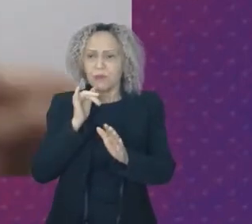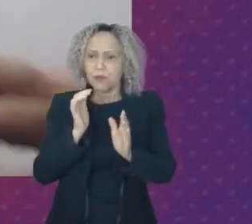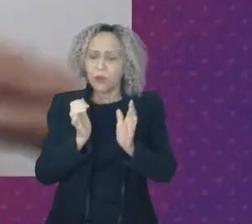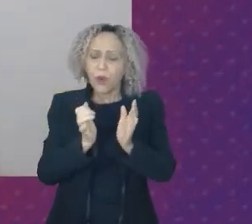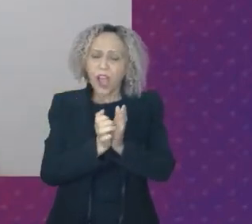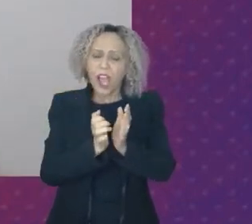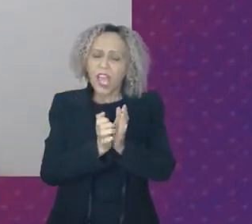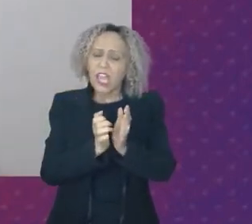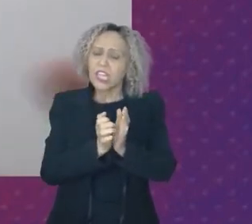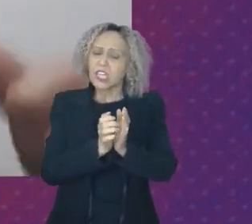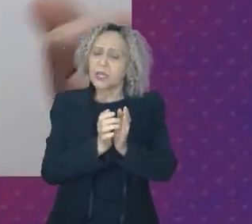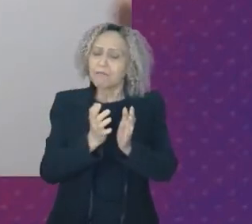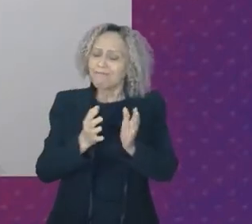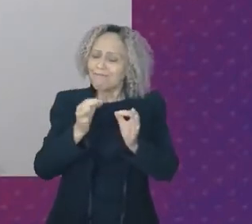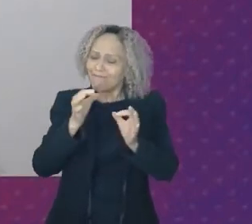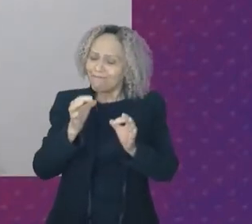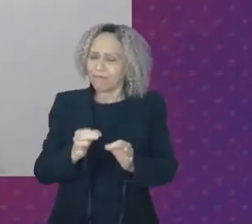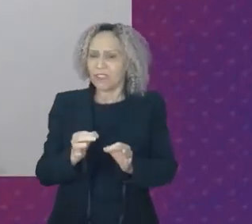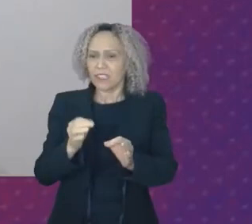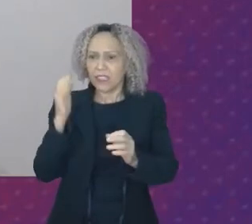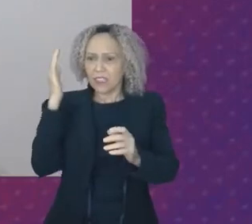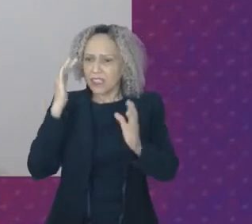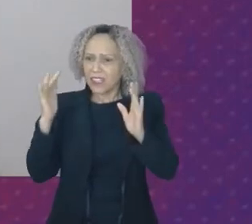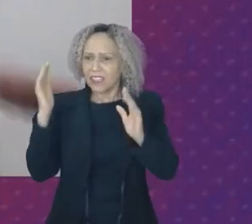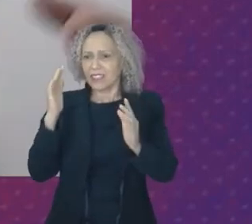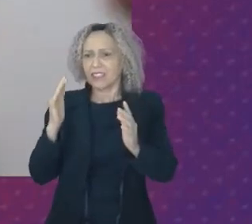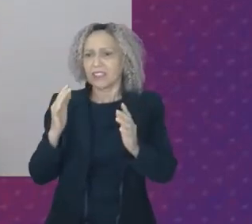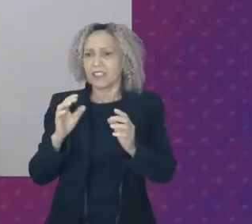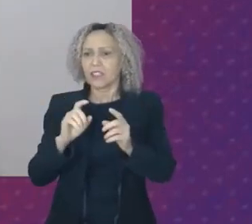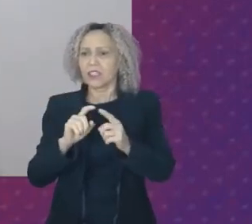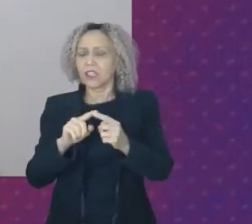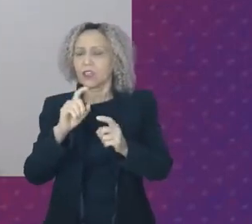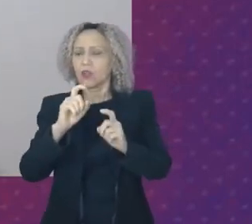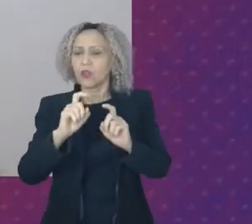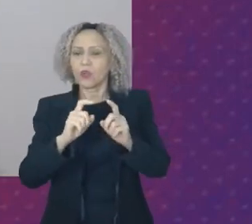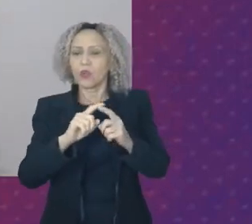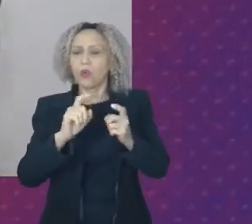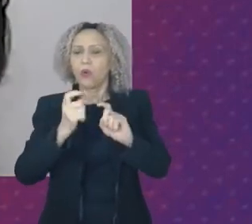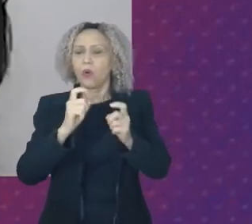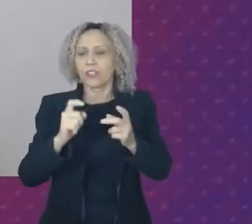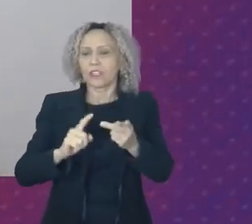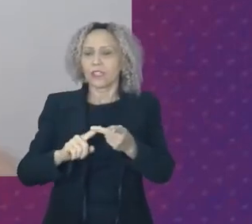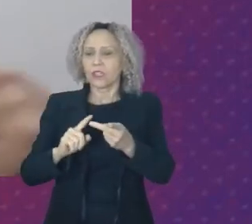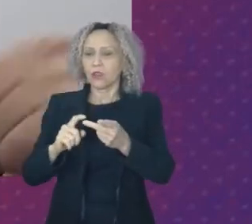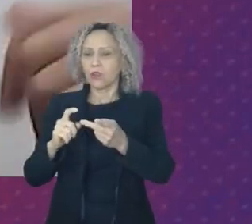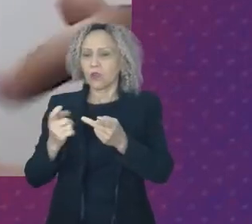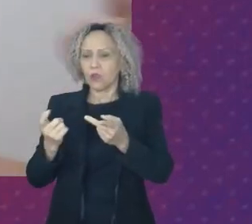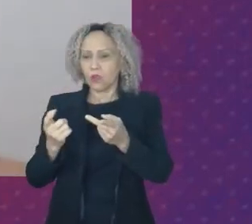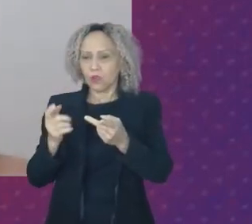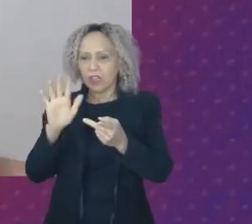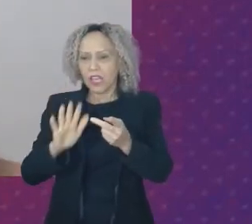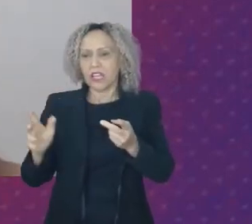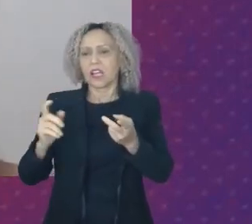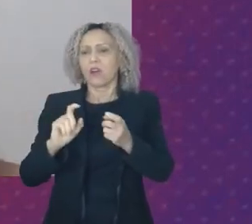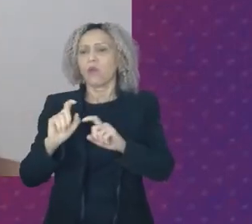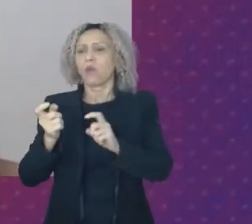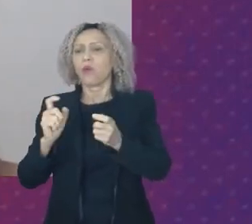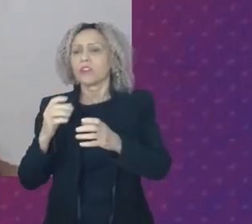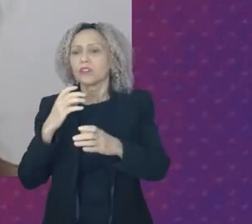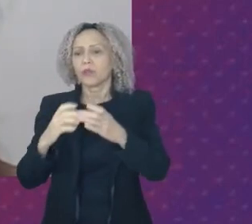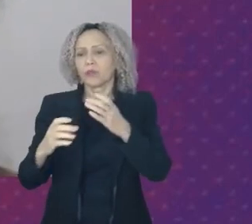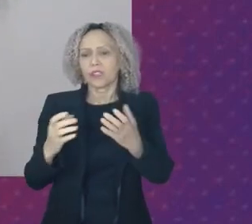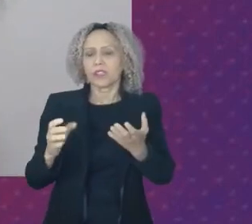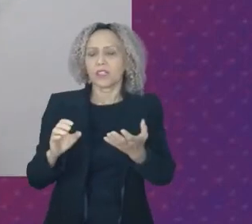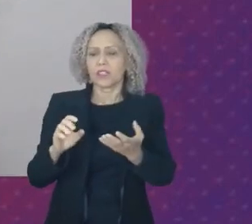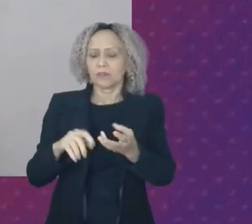a gente tem um coordenador geral, a gente tem coordenação de comunicação, a gente tem um conselho político que